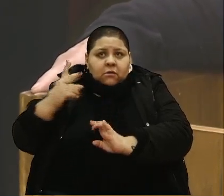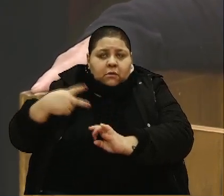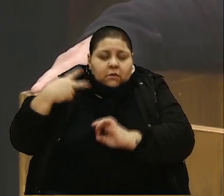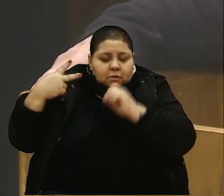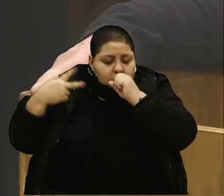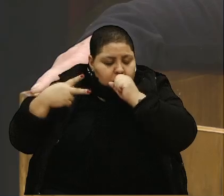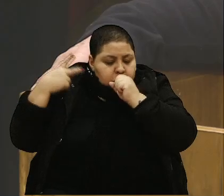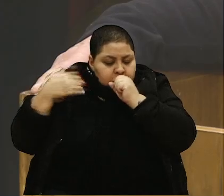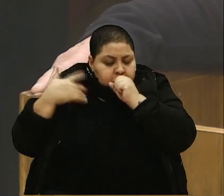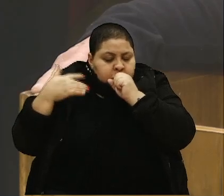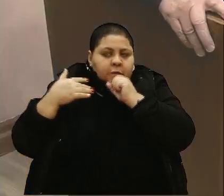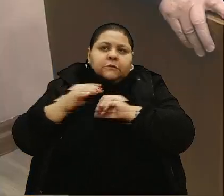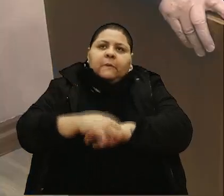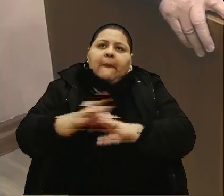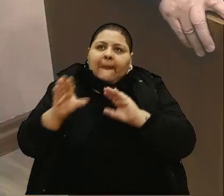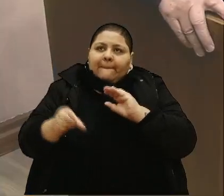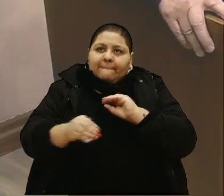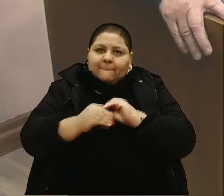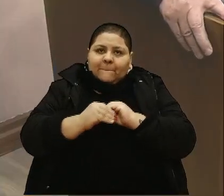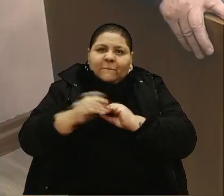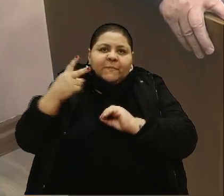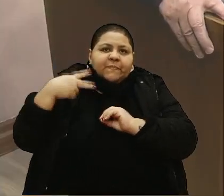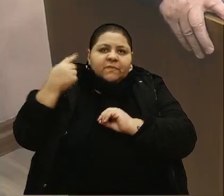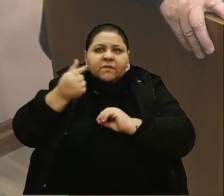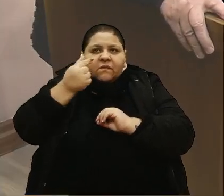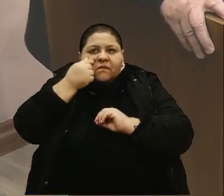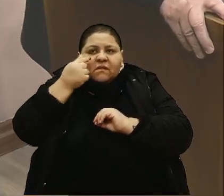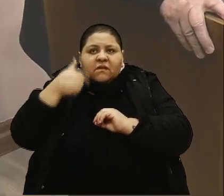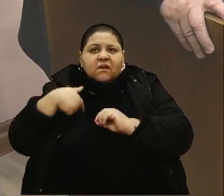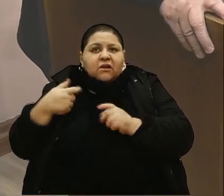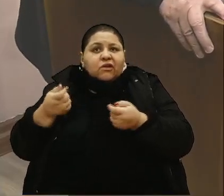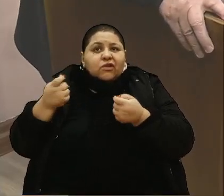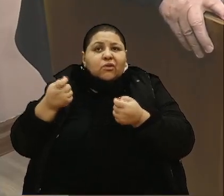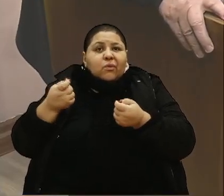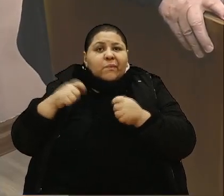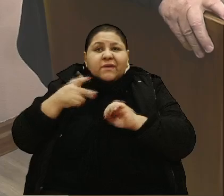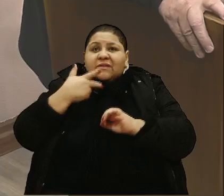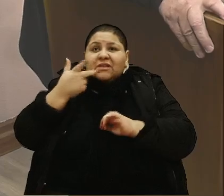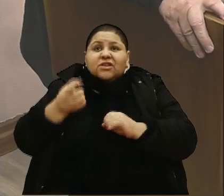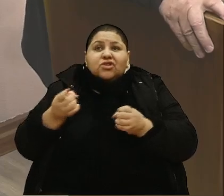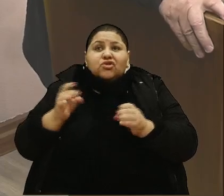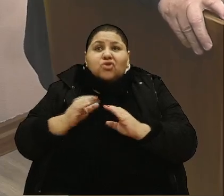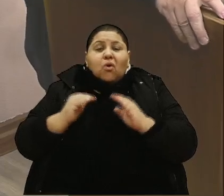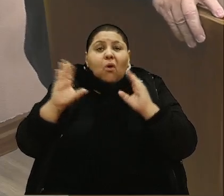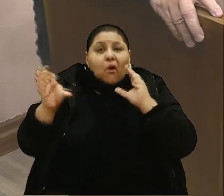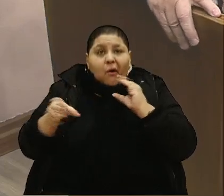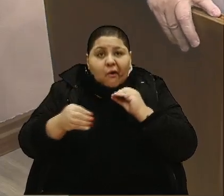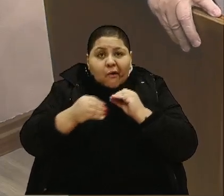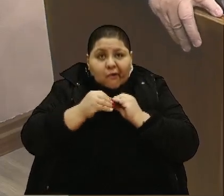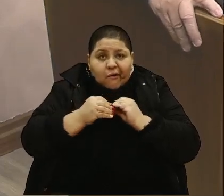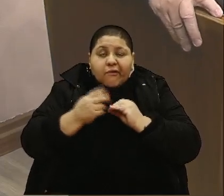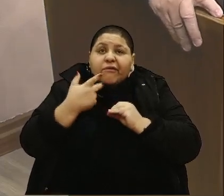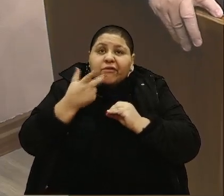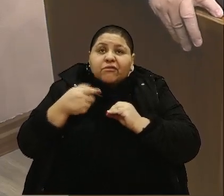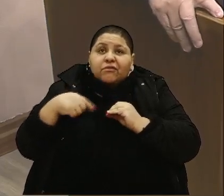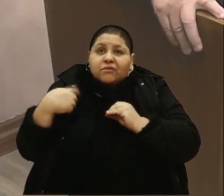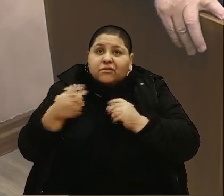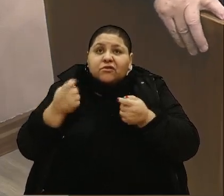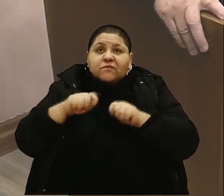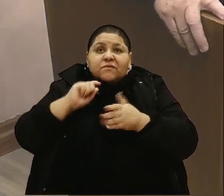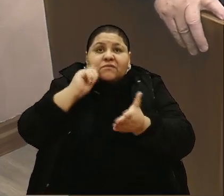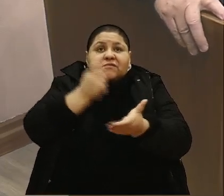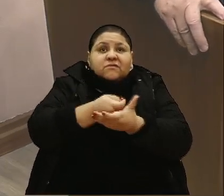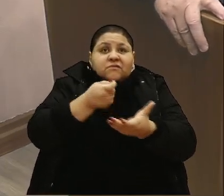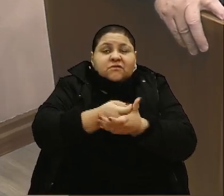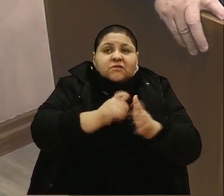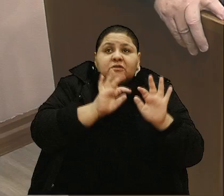vereadora Andressa? Vereador Eloy, eu nem precisaria falar, apenas corroborando integralmente com a sua fala, dizer que nós precisamos lutar